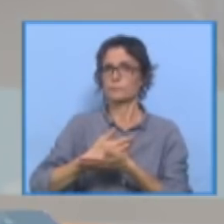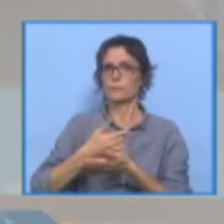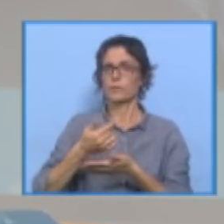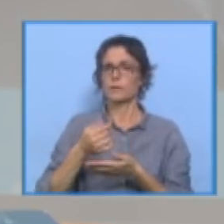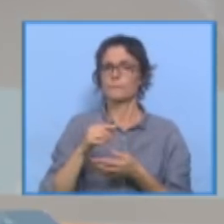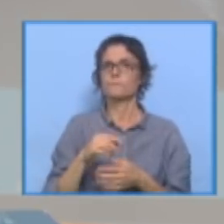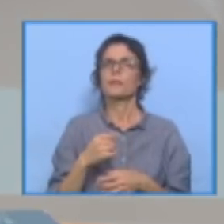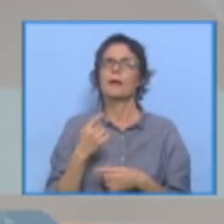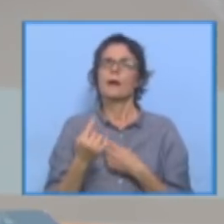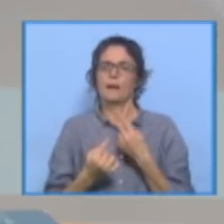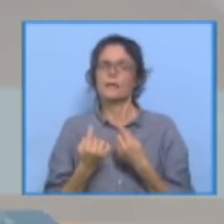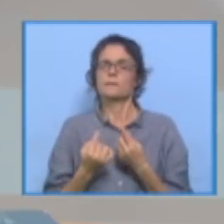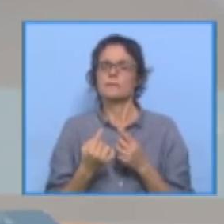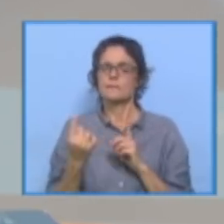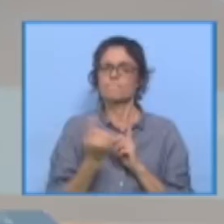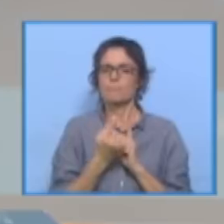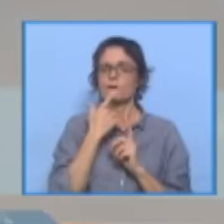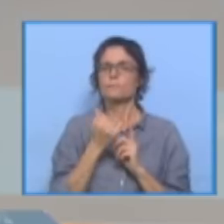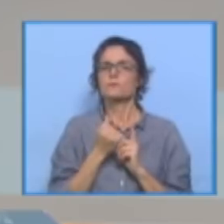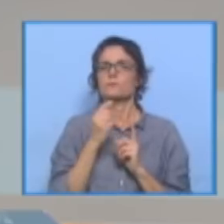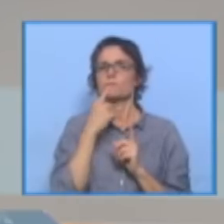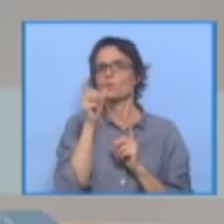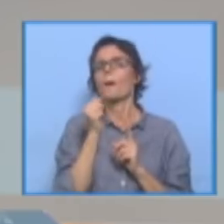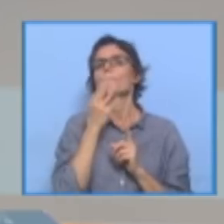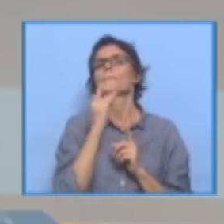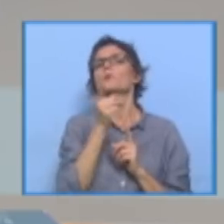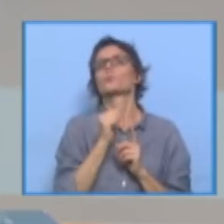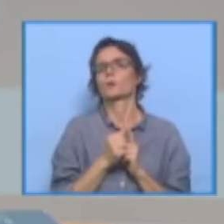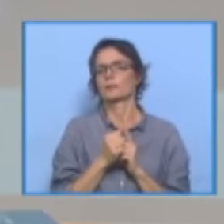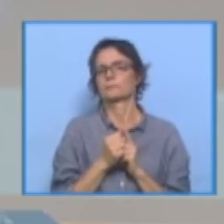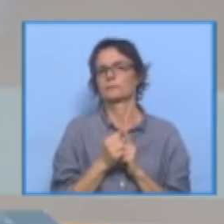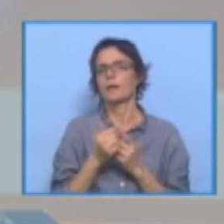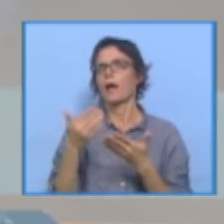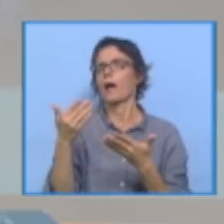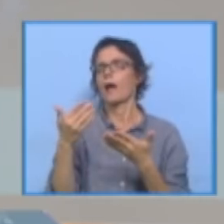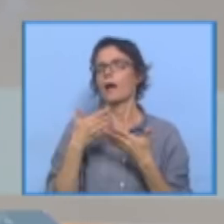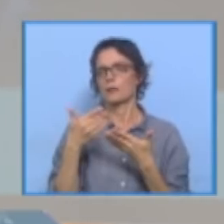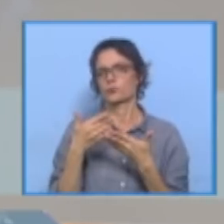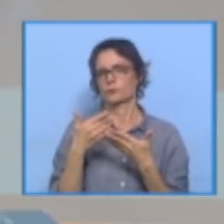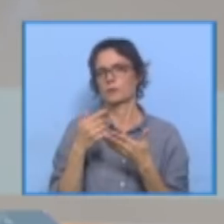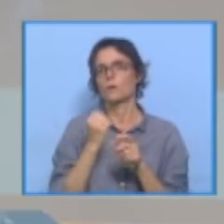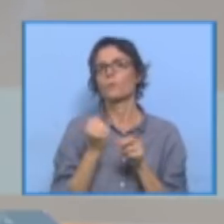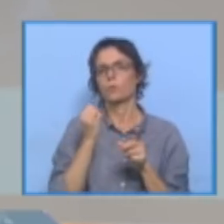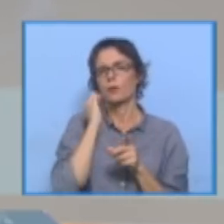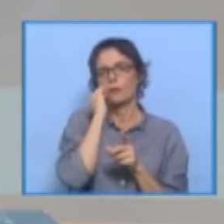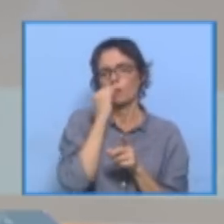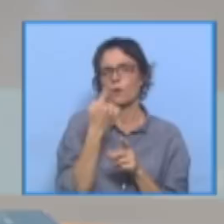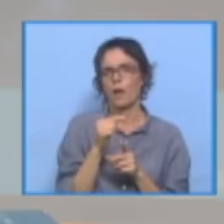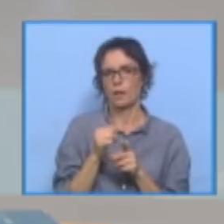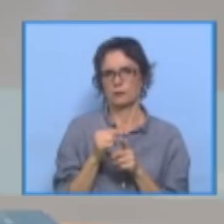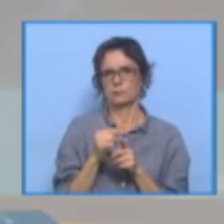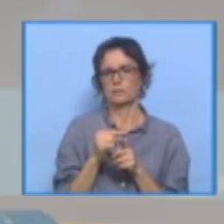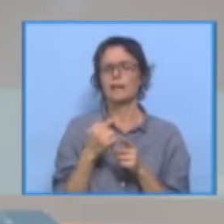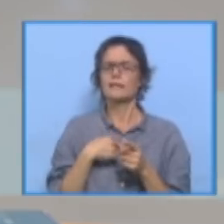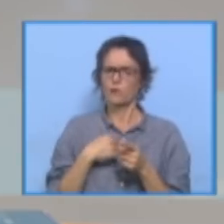ajude-me. Tenho dores. Estou sozinho. Tenho solidão. Vamos falar. Vamos ter uma conversa. O que é que precisa? Se calhar precisa de um